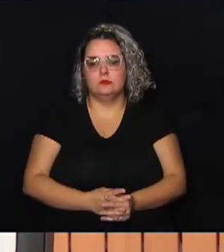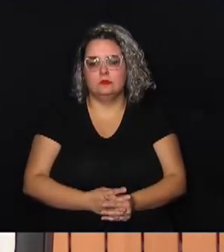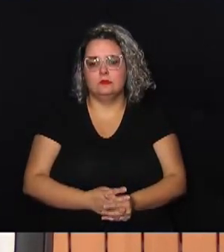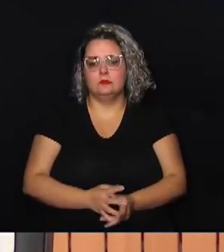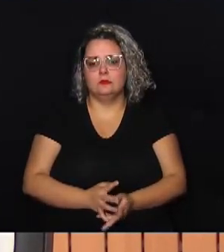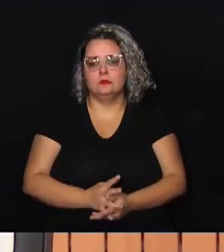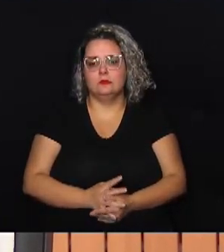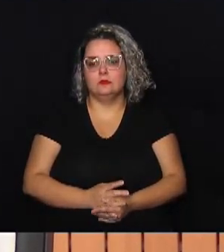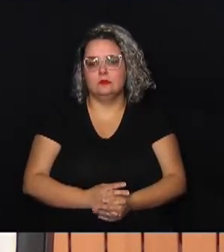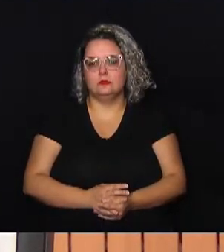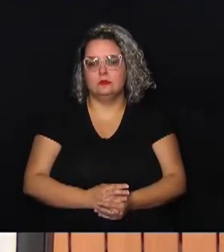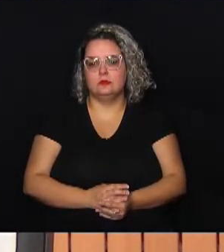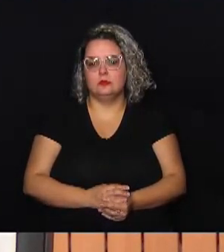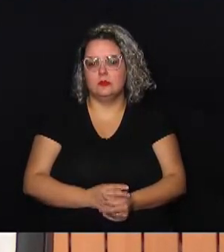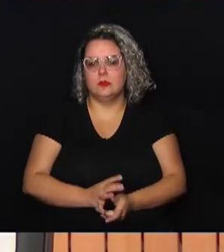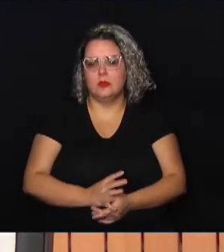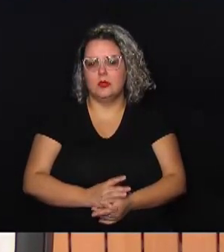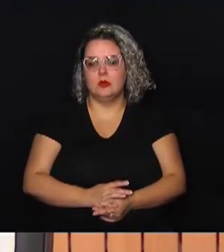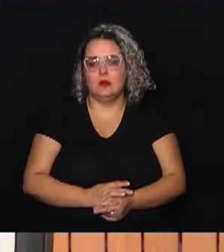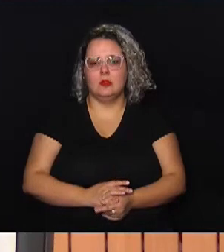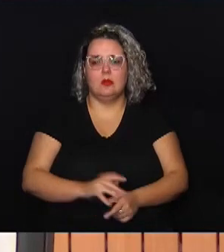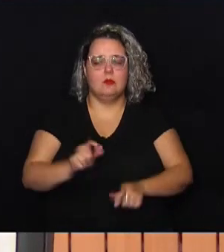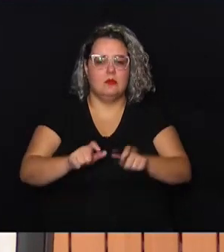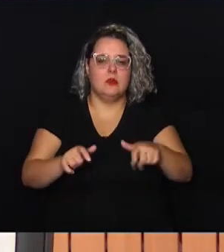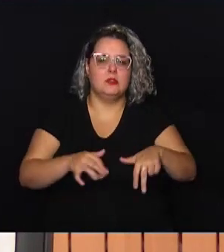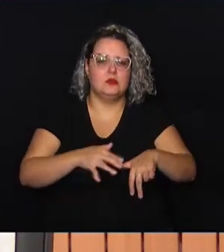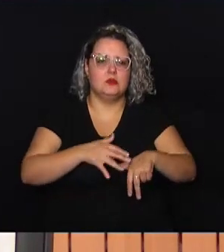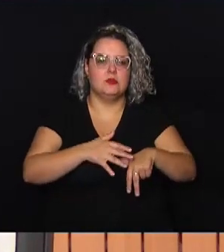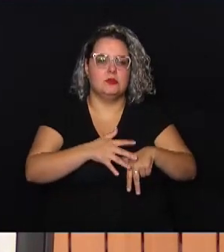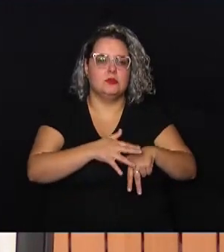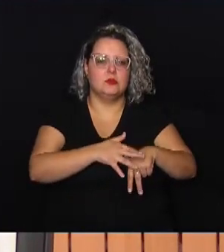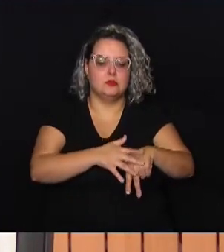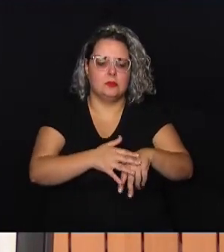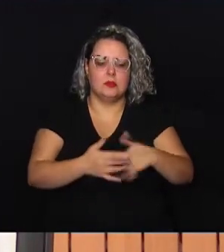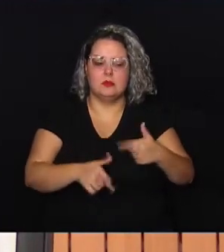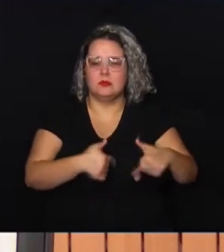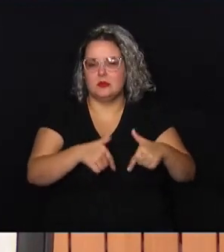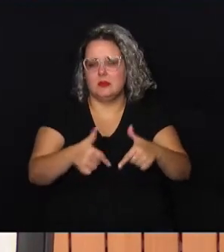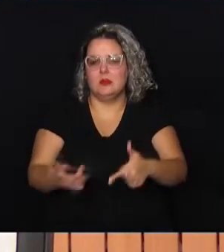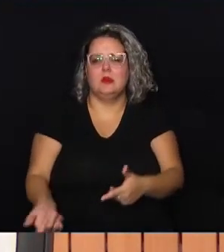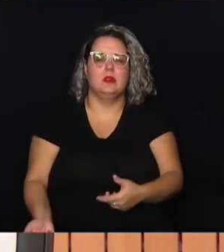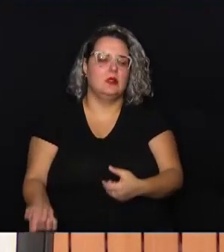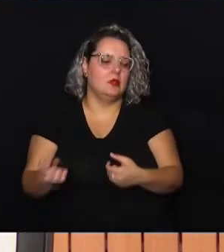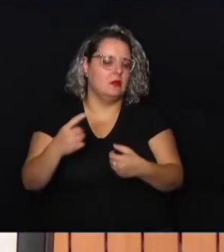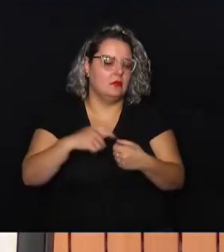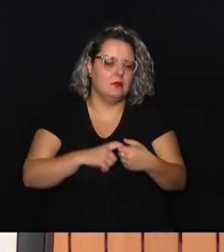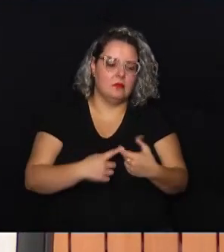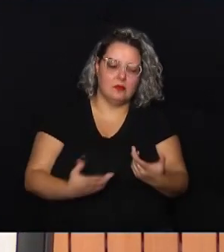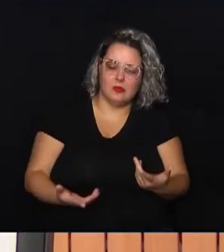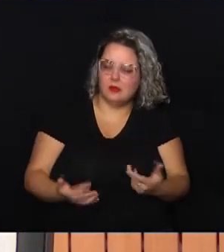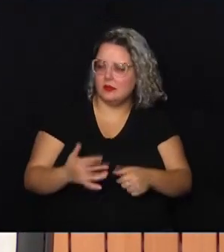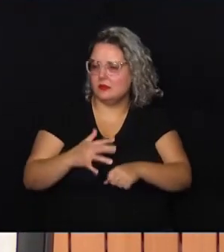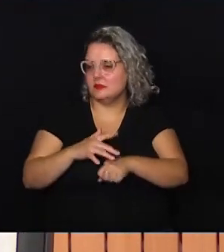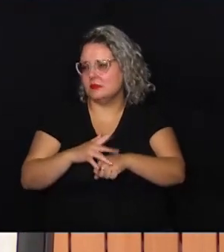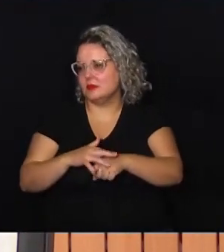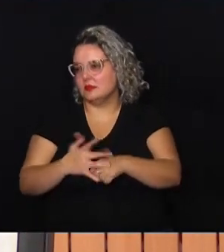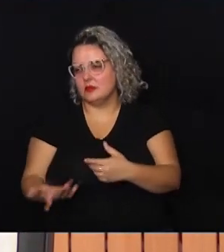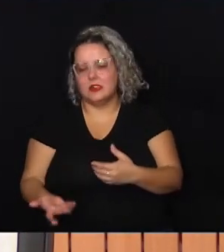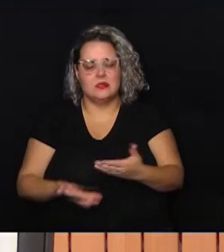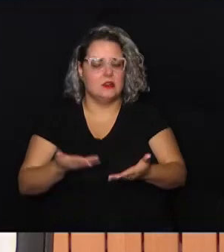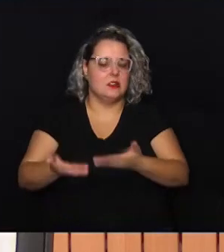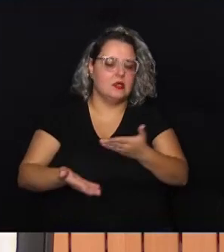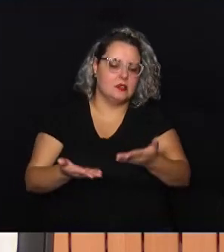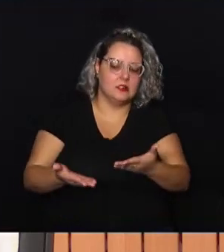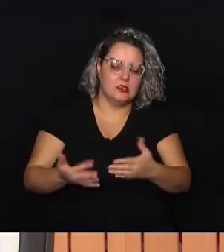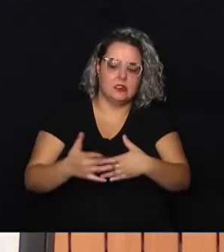congênita, pessoas que tratam, mas continuam na vida promíscua e volta a doença, e temos tido uma certa